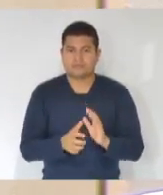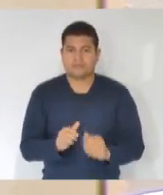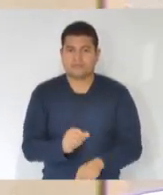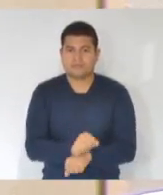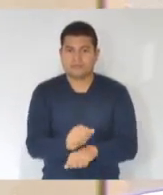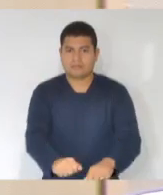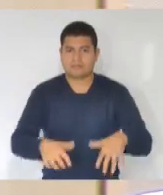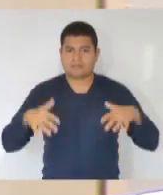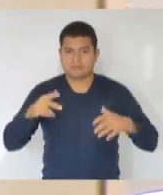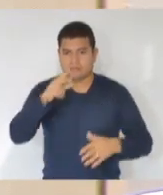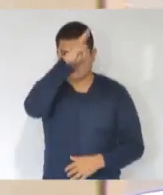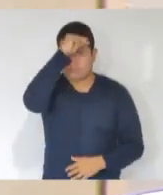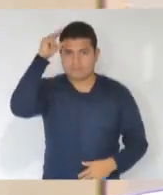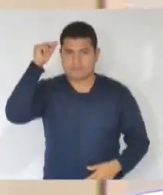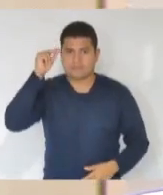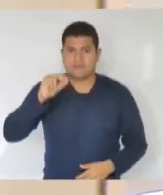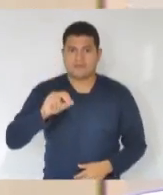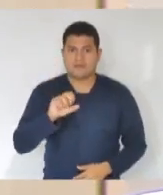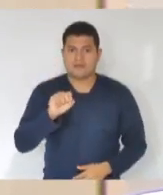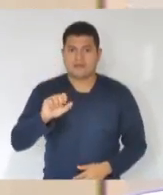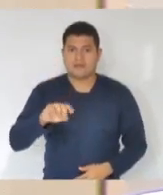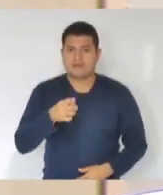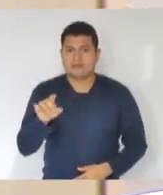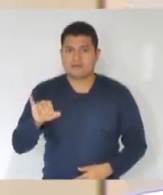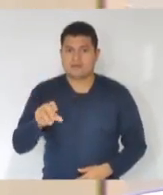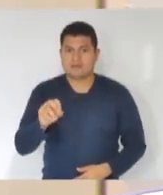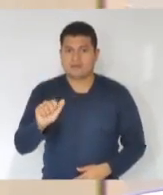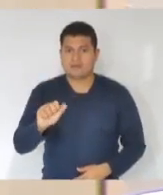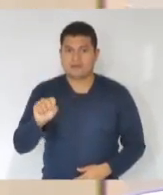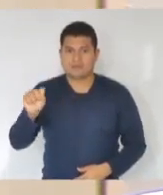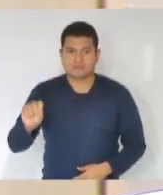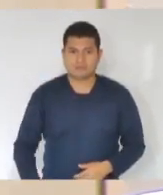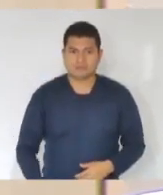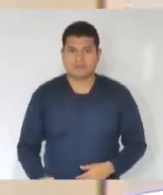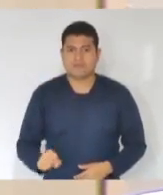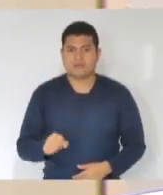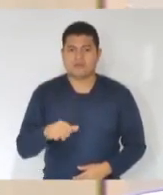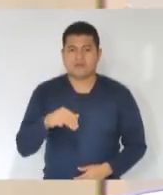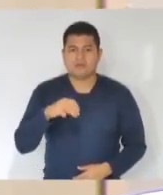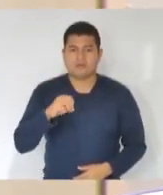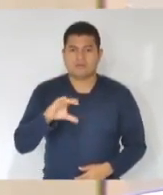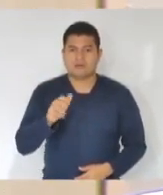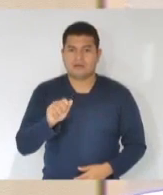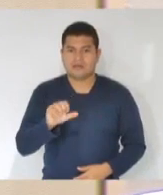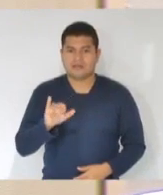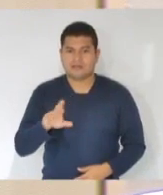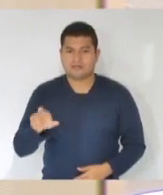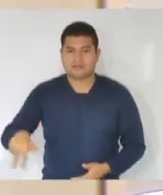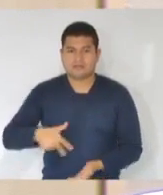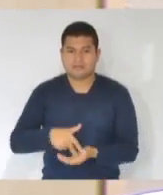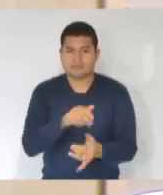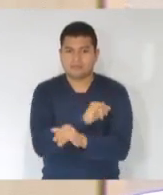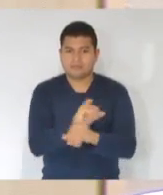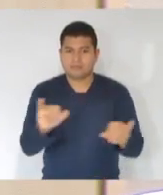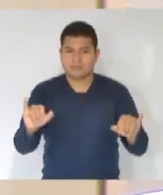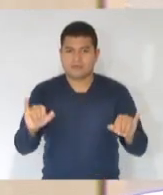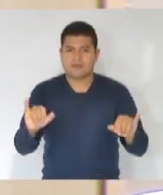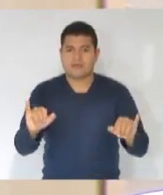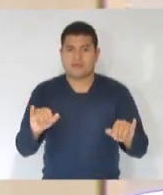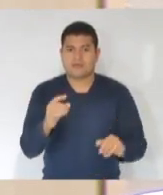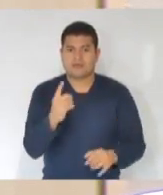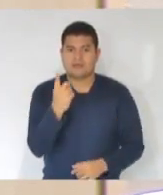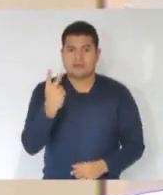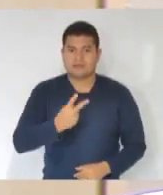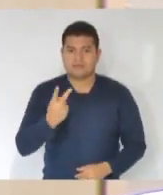o senhor prefeito do município de São João do Sul, Moacir Francisco Teixeira, fizesse uso da palavra para divulgar a